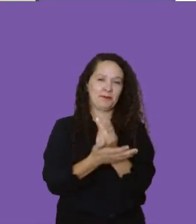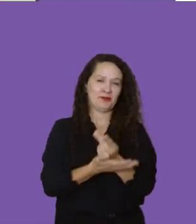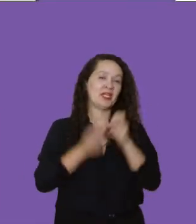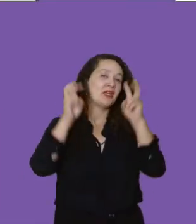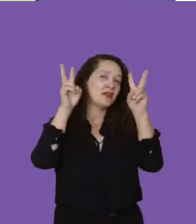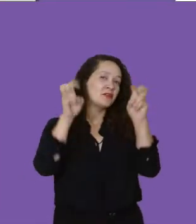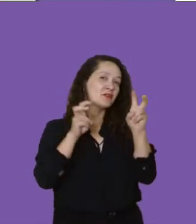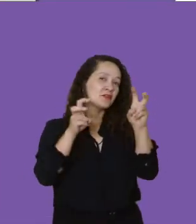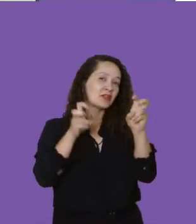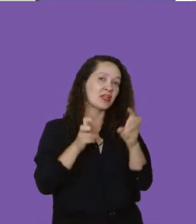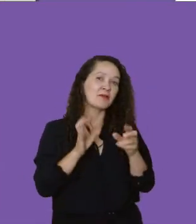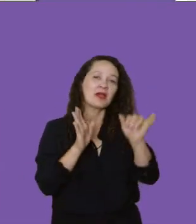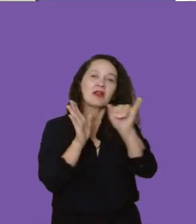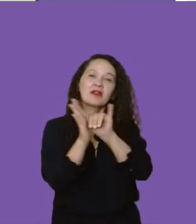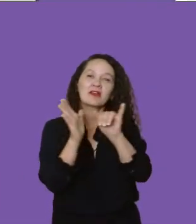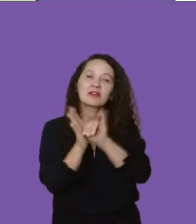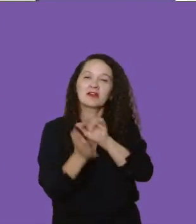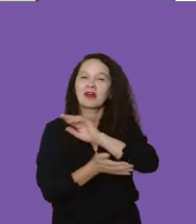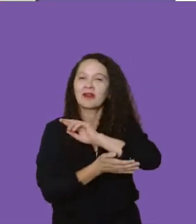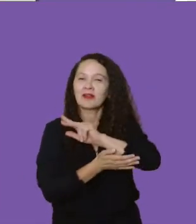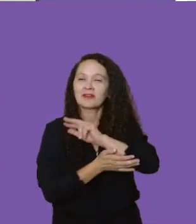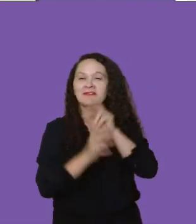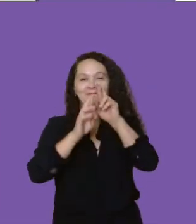não são identitárias.